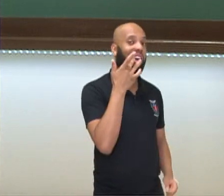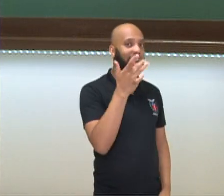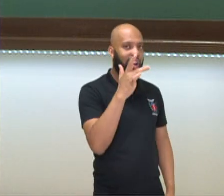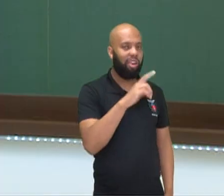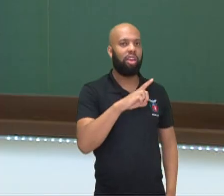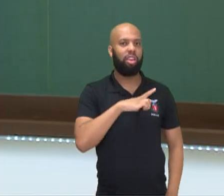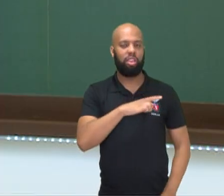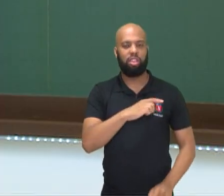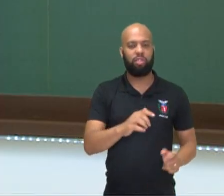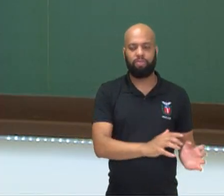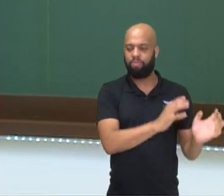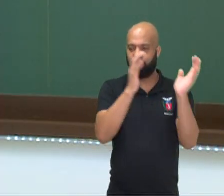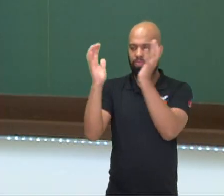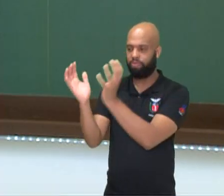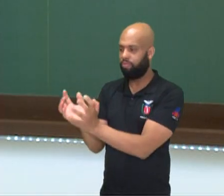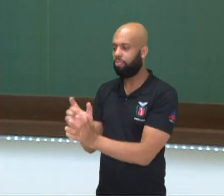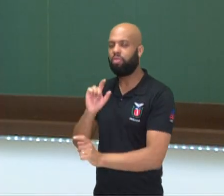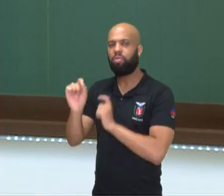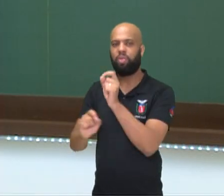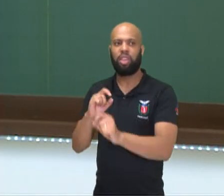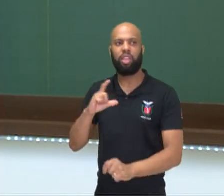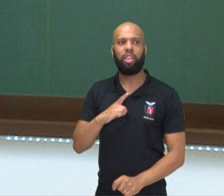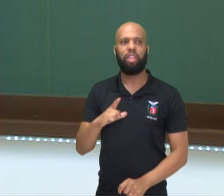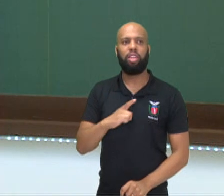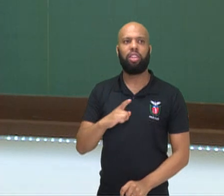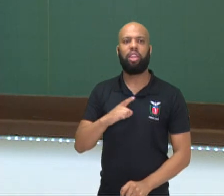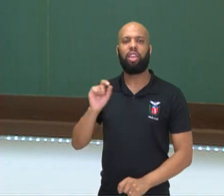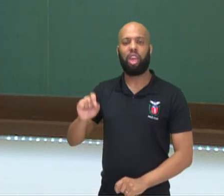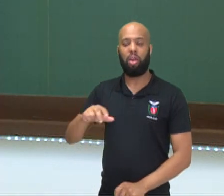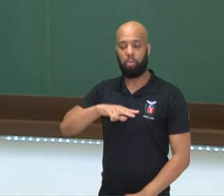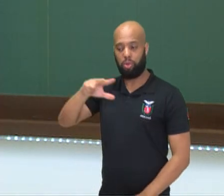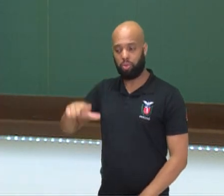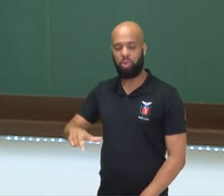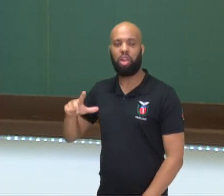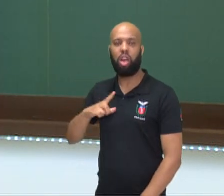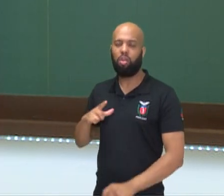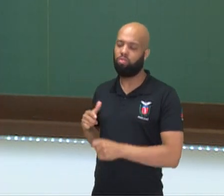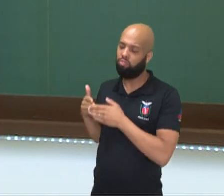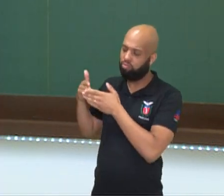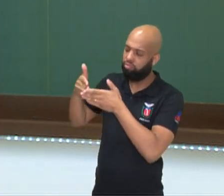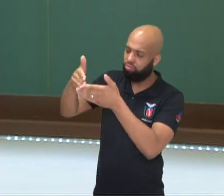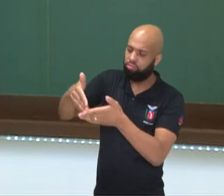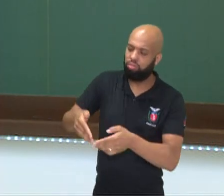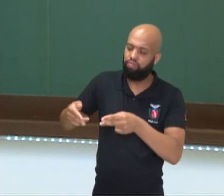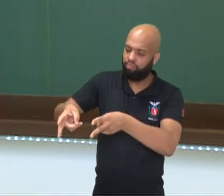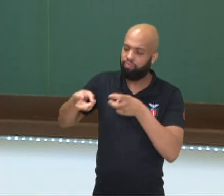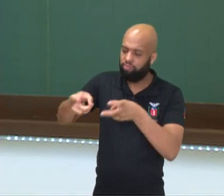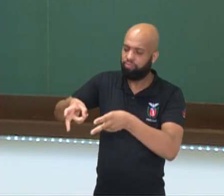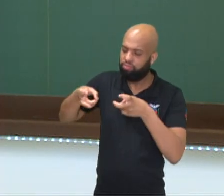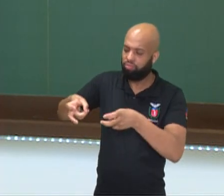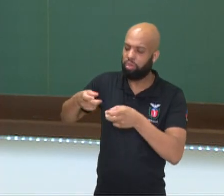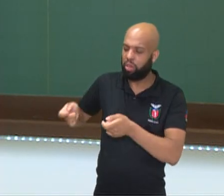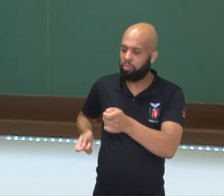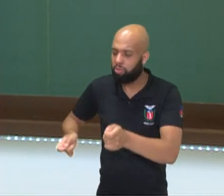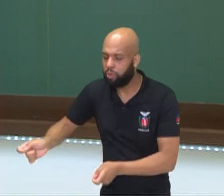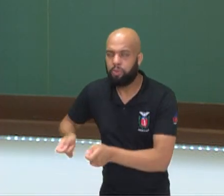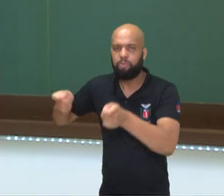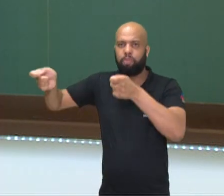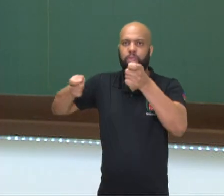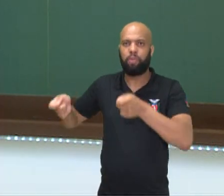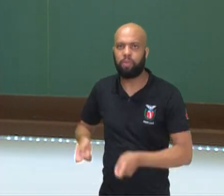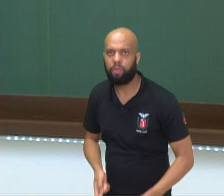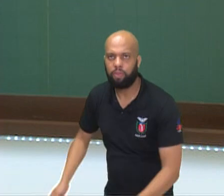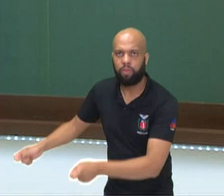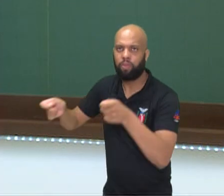lado, vários estrangeiros, muitos deles portugueses, que vieram explorar ouro nessas minas encontradas